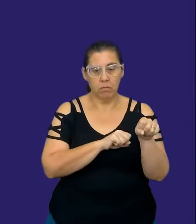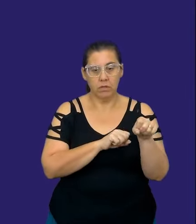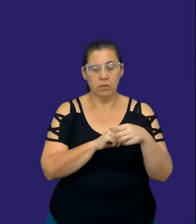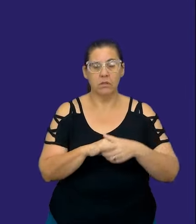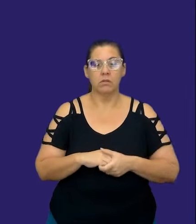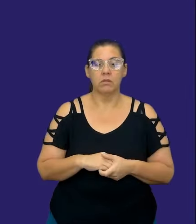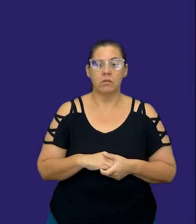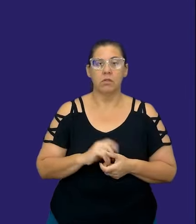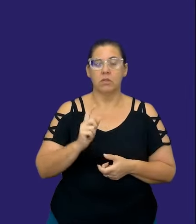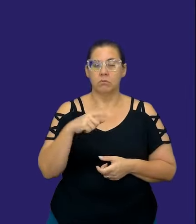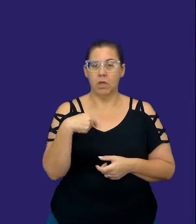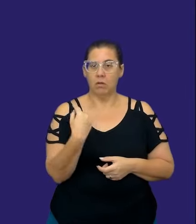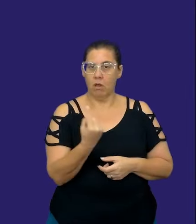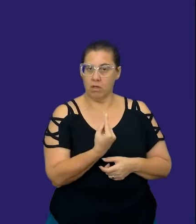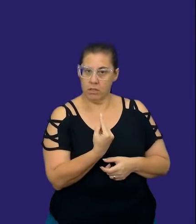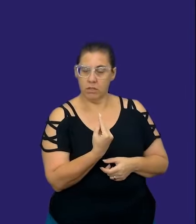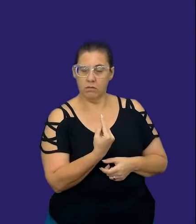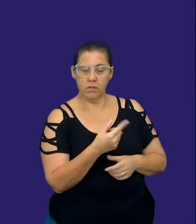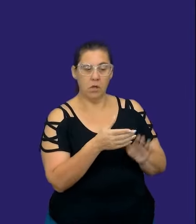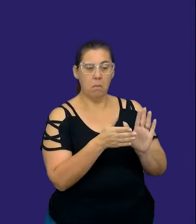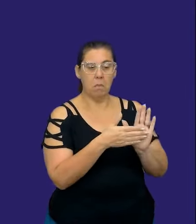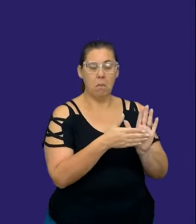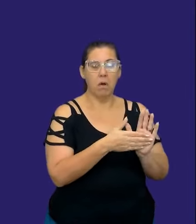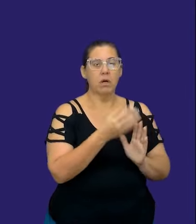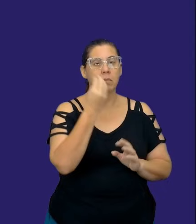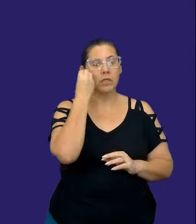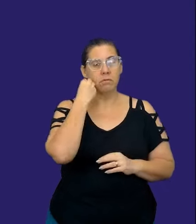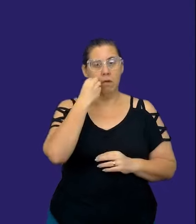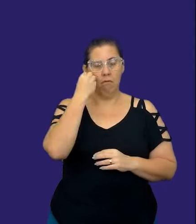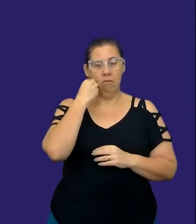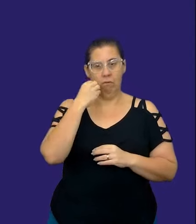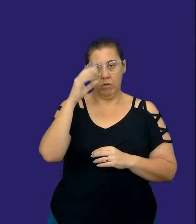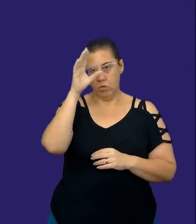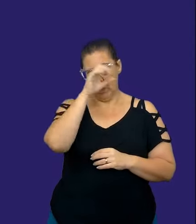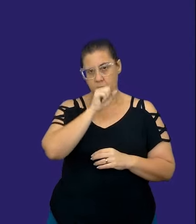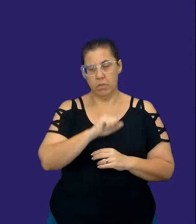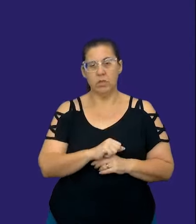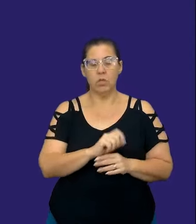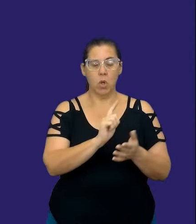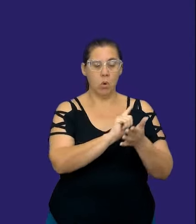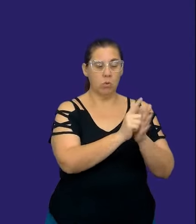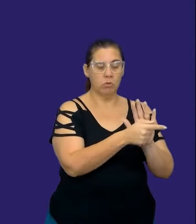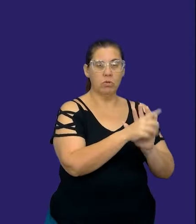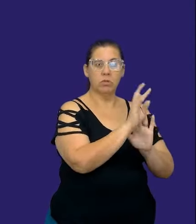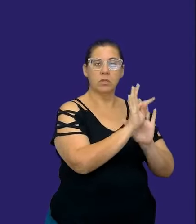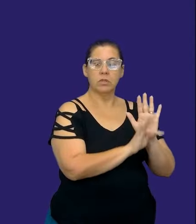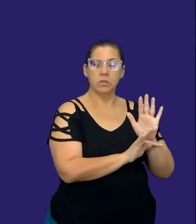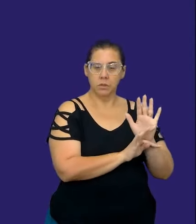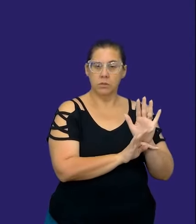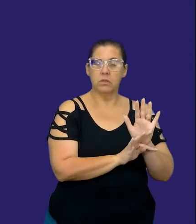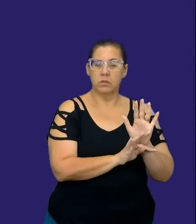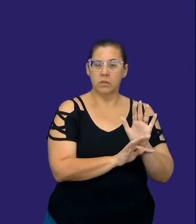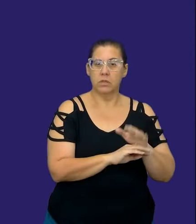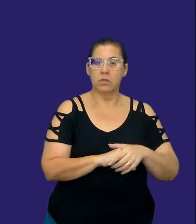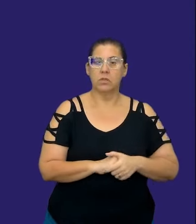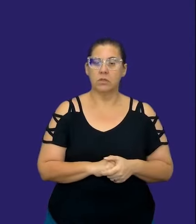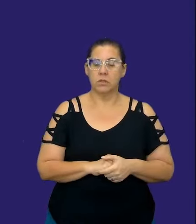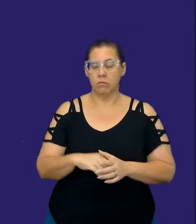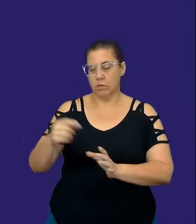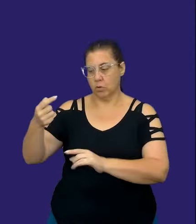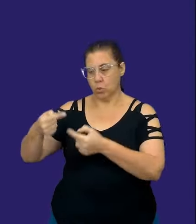gente propõe uma experiência de aprendizagem com o gênero textual proposto, que vai